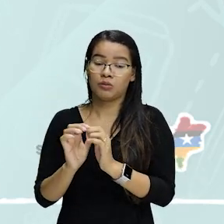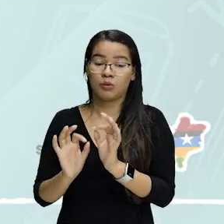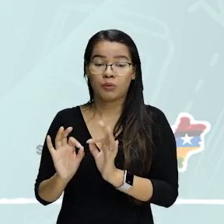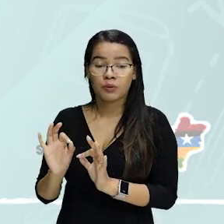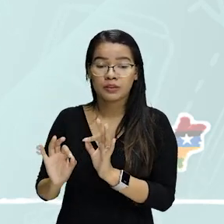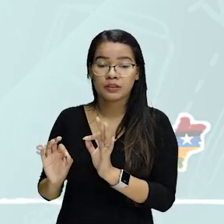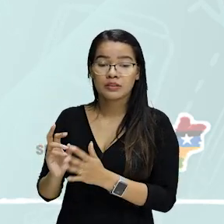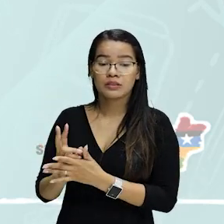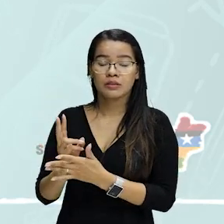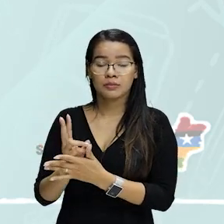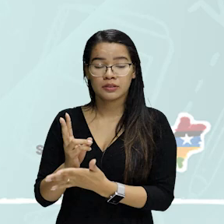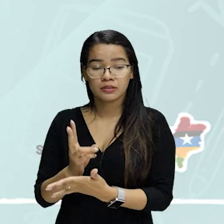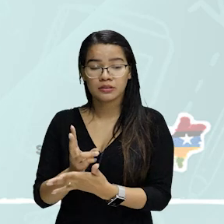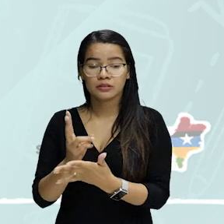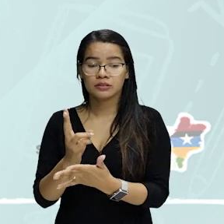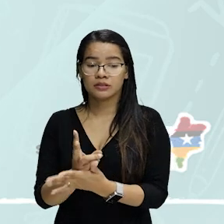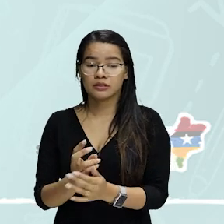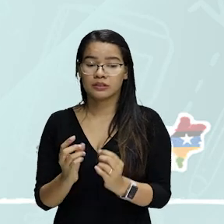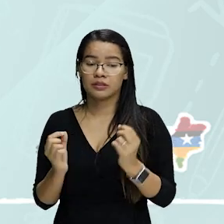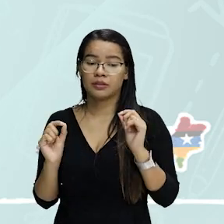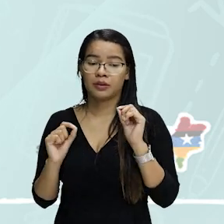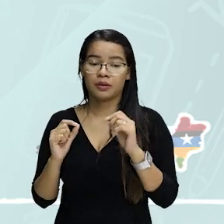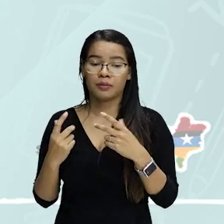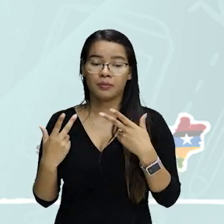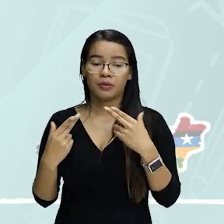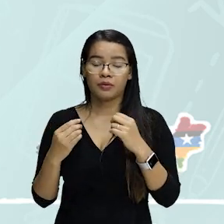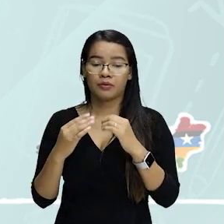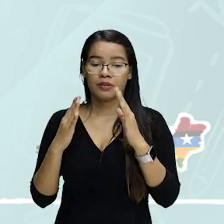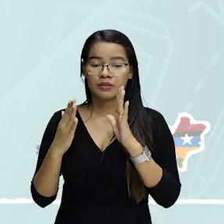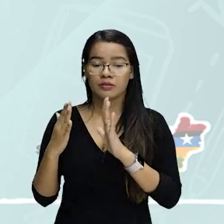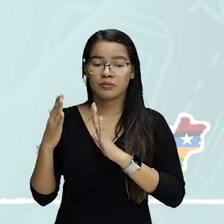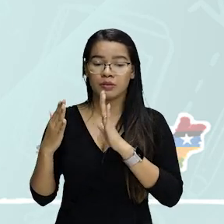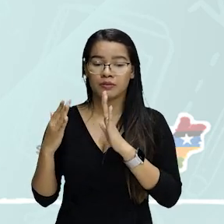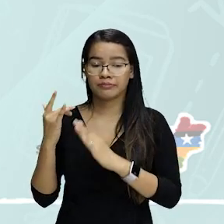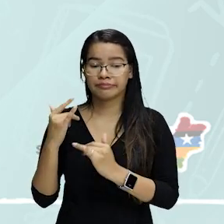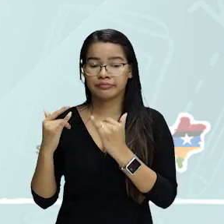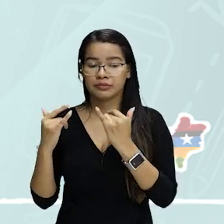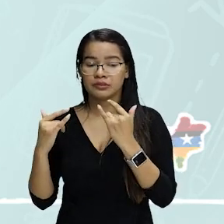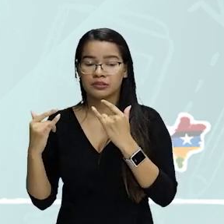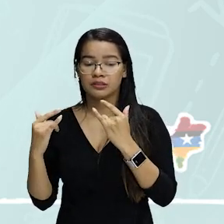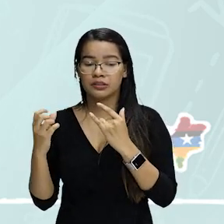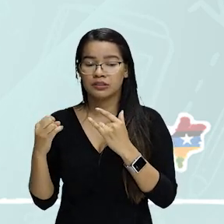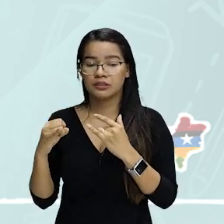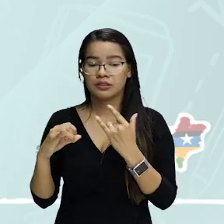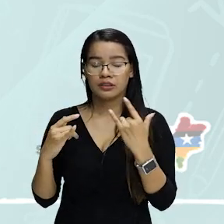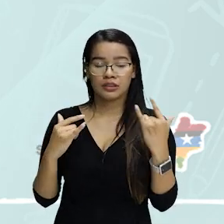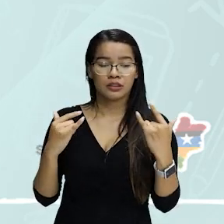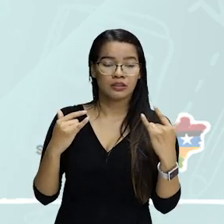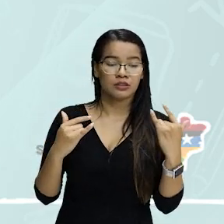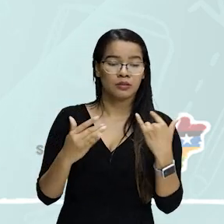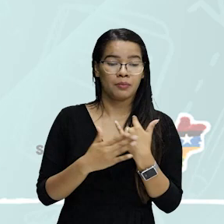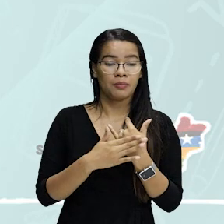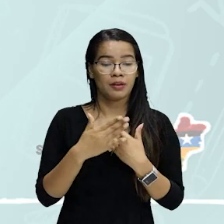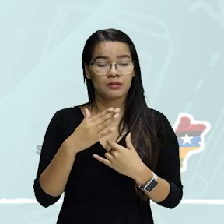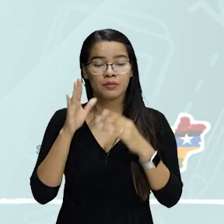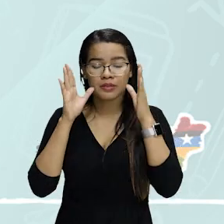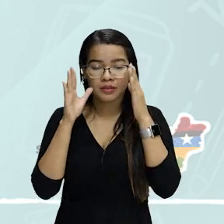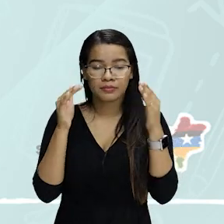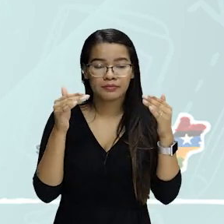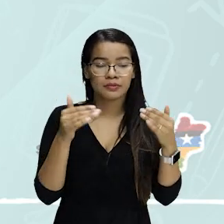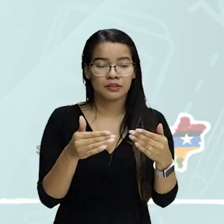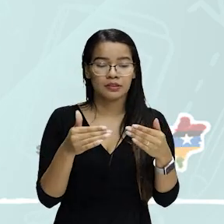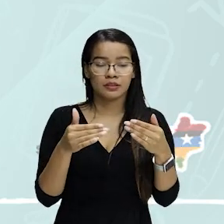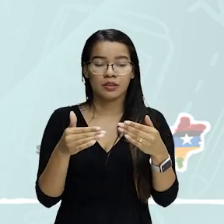e sempre tanto, que mesmo em face do maior encanto, dele se encante mais meu pensamento. Observe